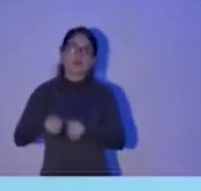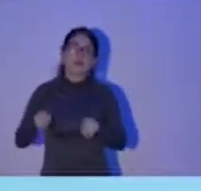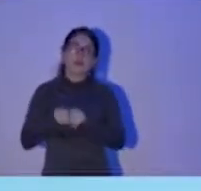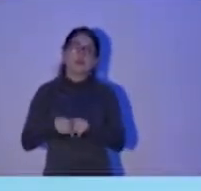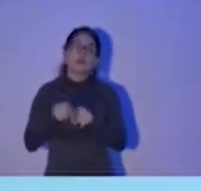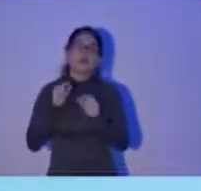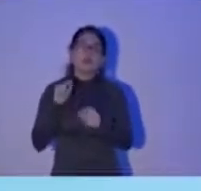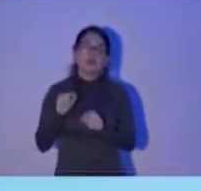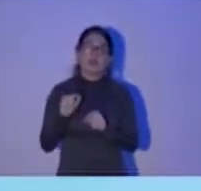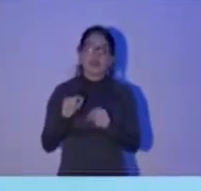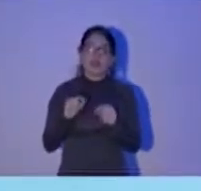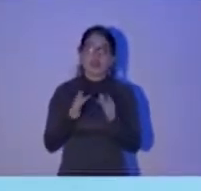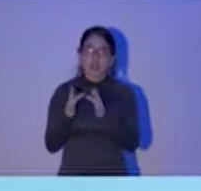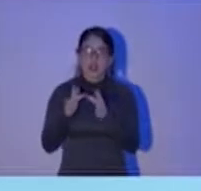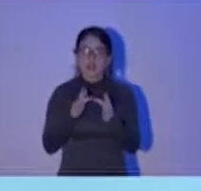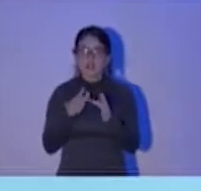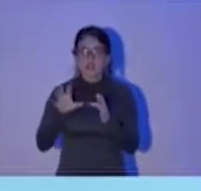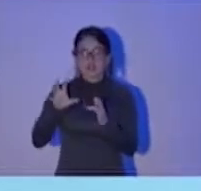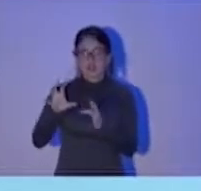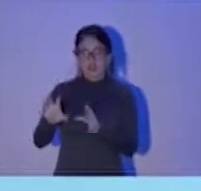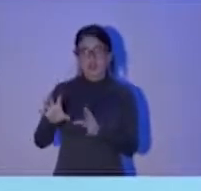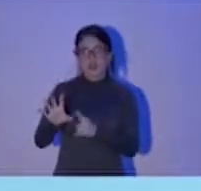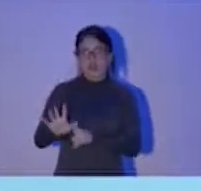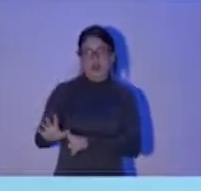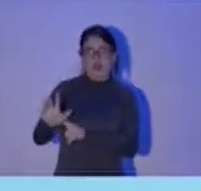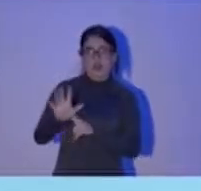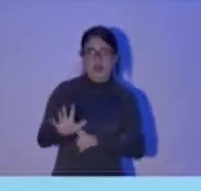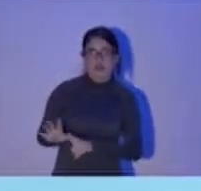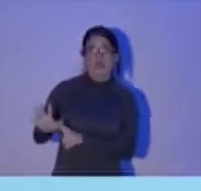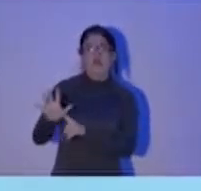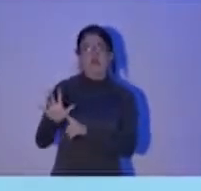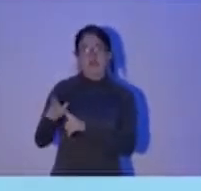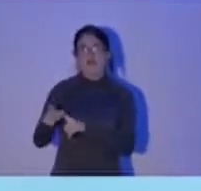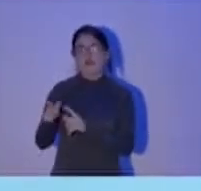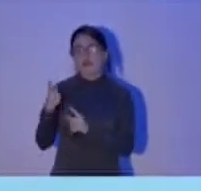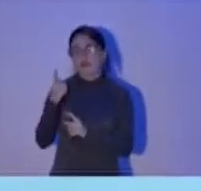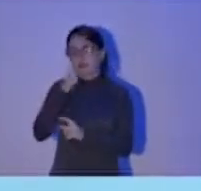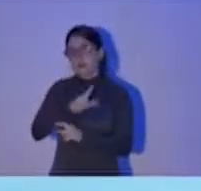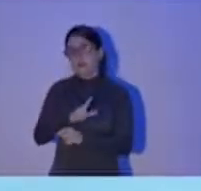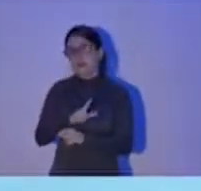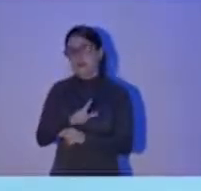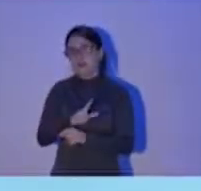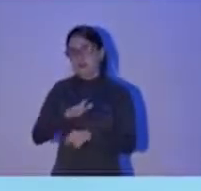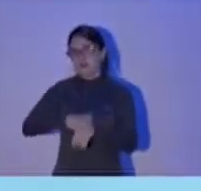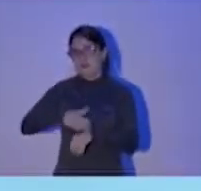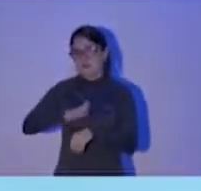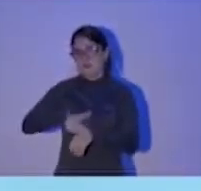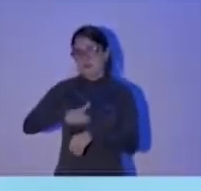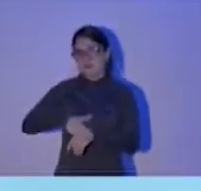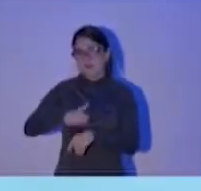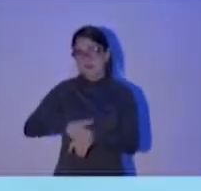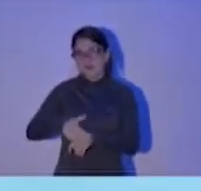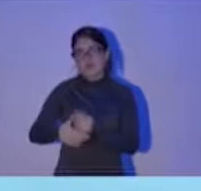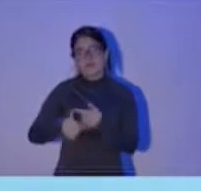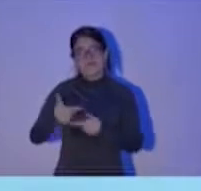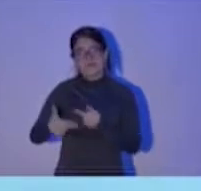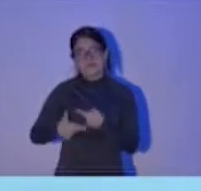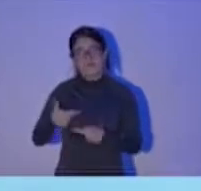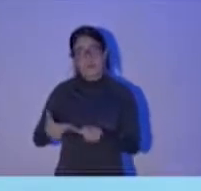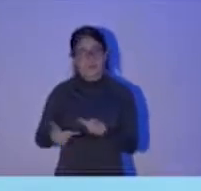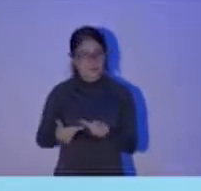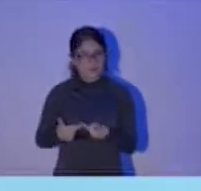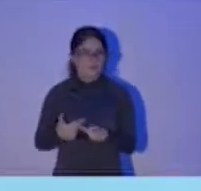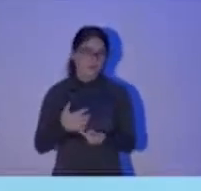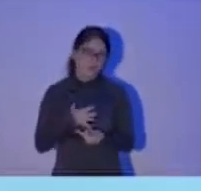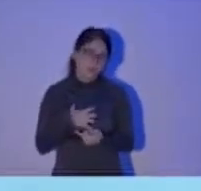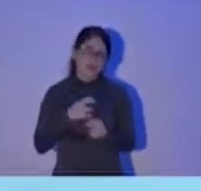né, regional, territorial, e isso foi possível executar, então, o trabalho. De uma forma diferente,